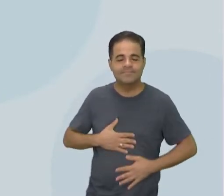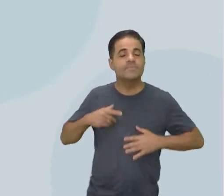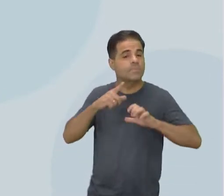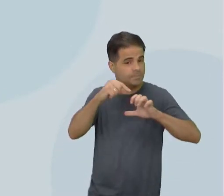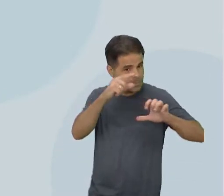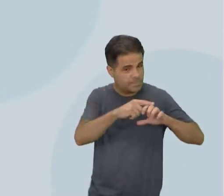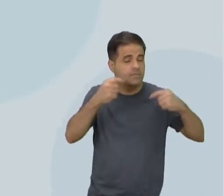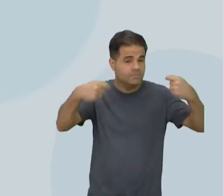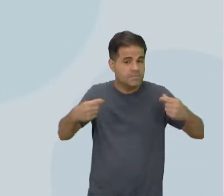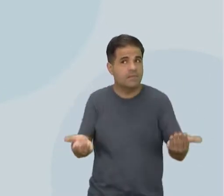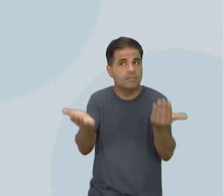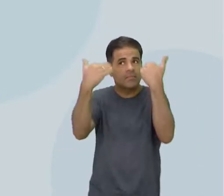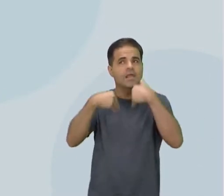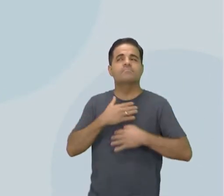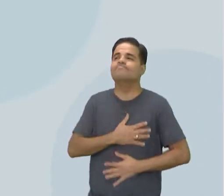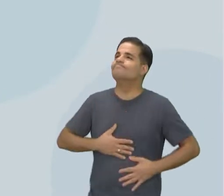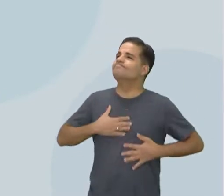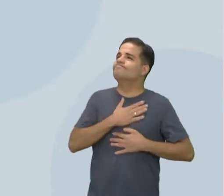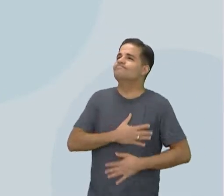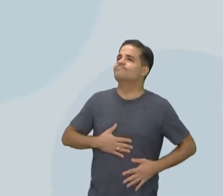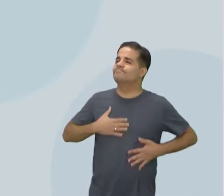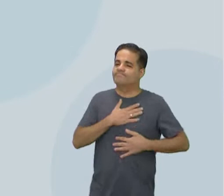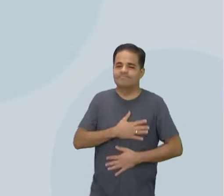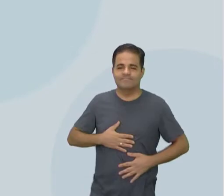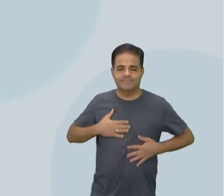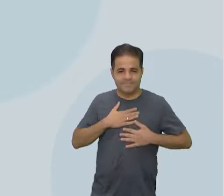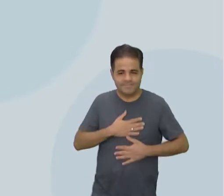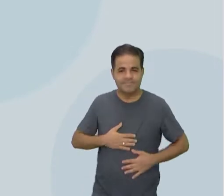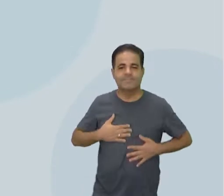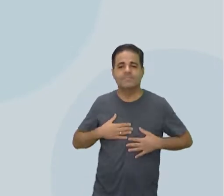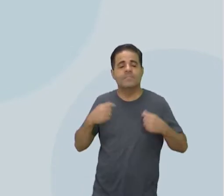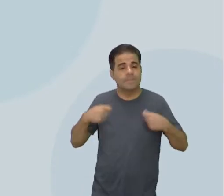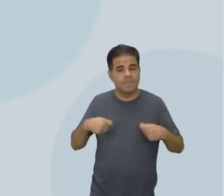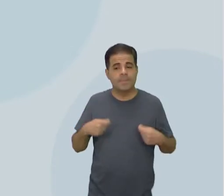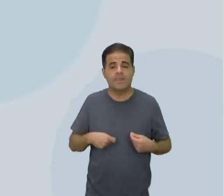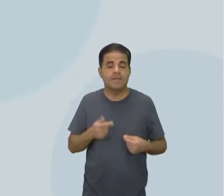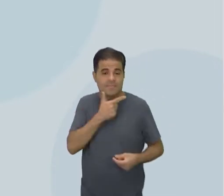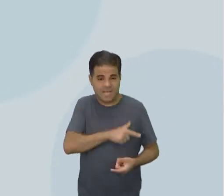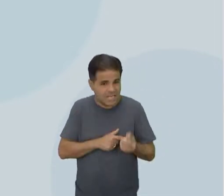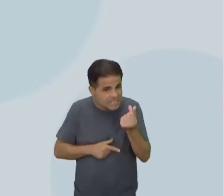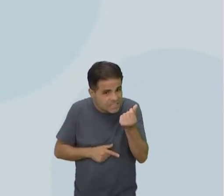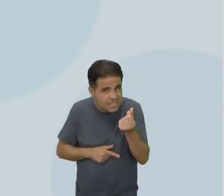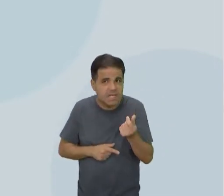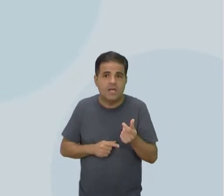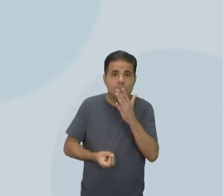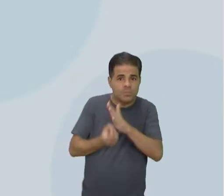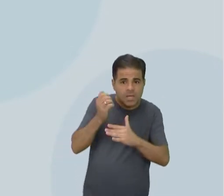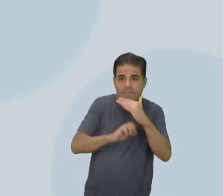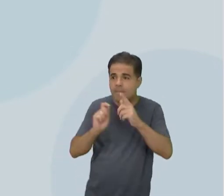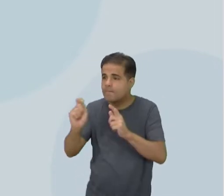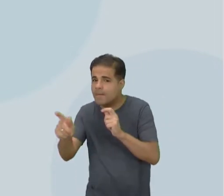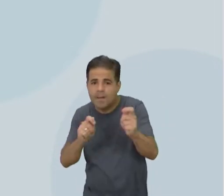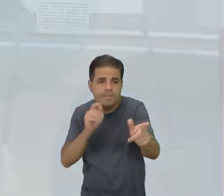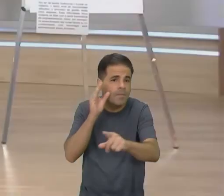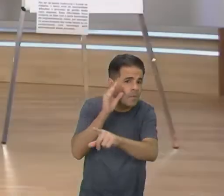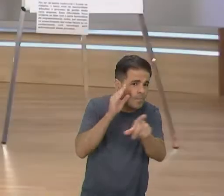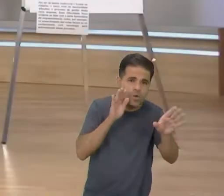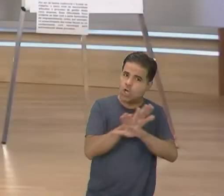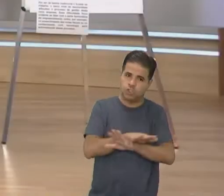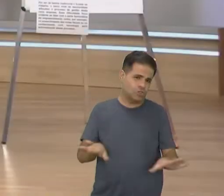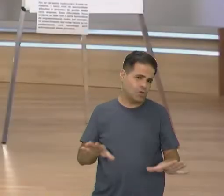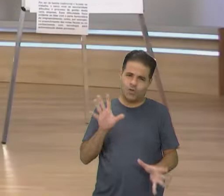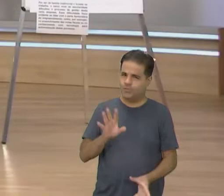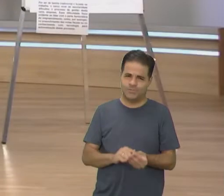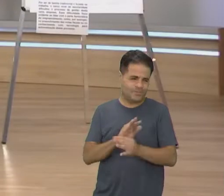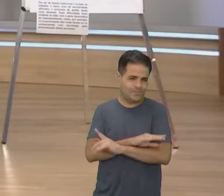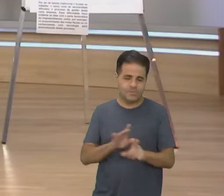empreendimento precisa realizar a pessoa também. Ele não é só um ideal, assim. Não é só ganhar dinheiro, montar uma empresa, pagar funcionário e pagar as contas. Não é isso,